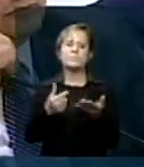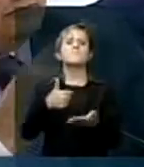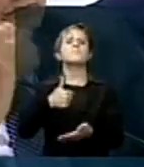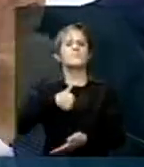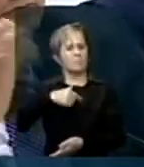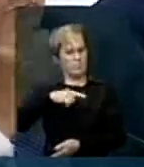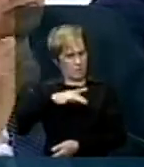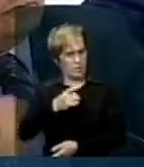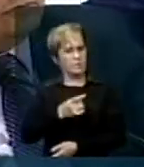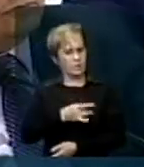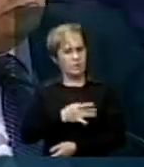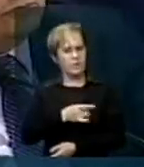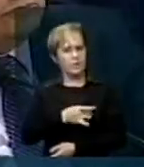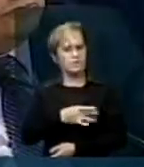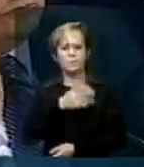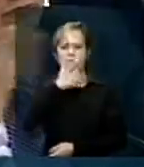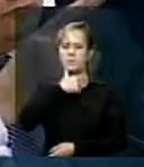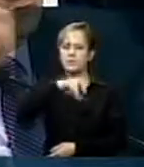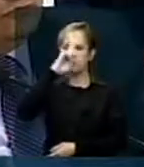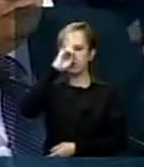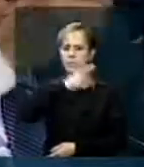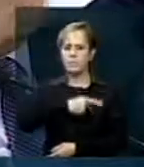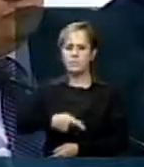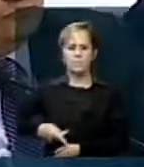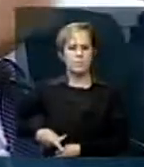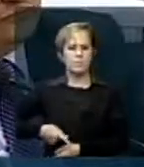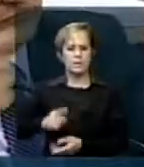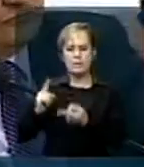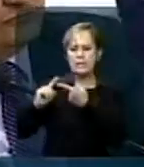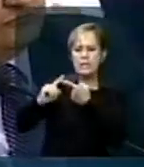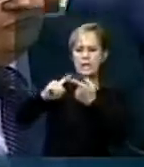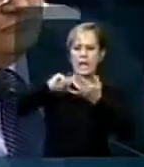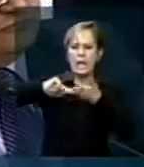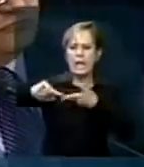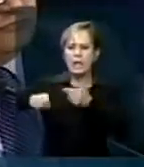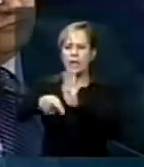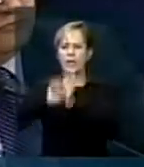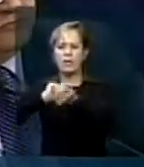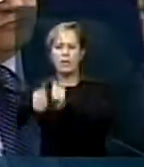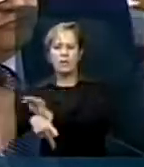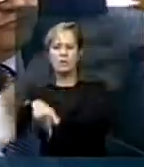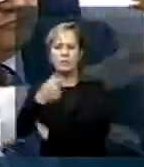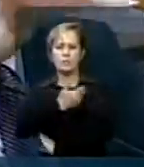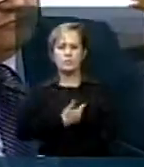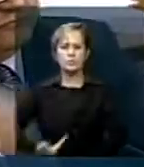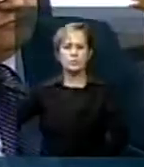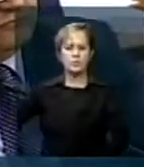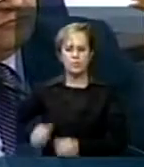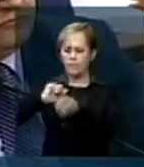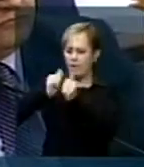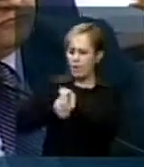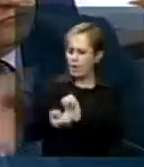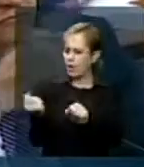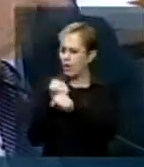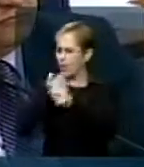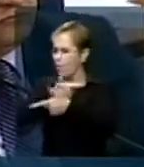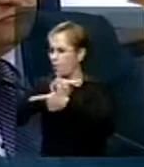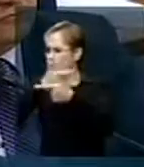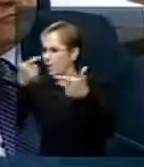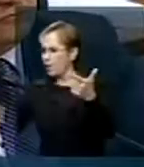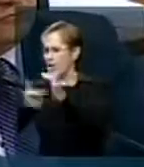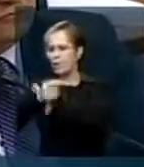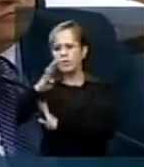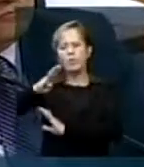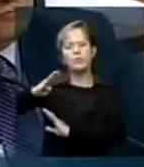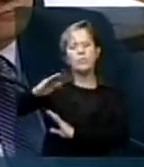Tenho medo, senhor presidente, dos grandes negócios de governo, das grandes obras, dos